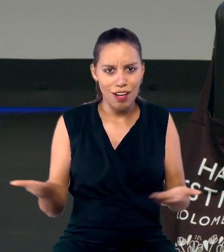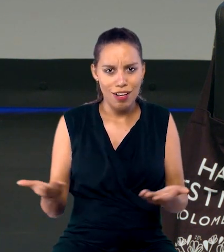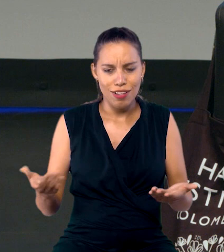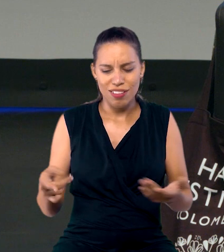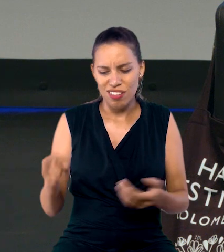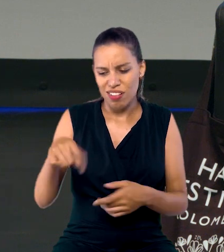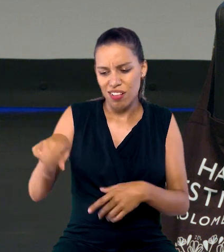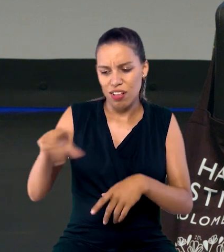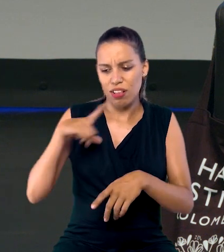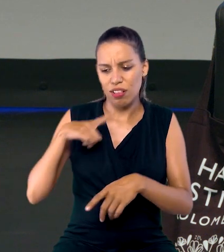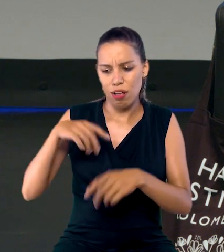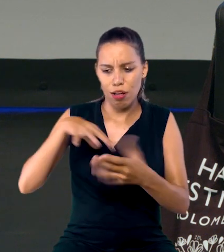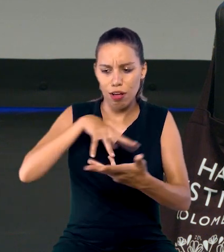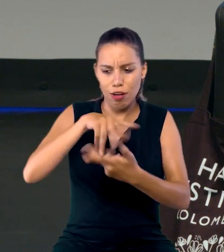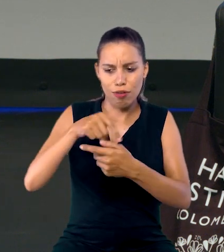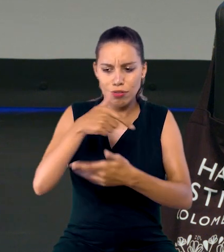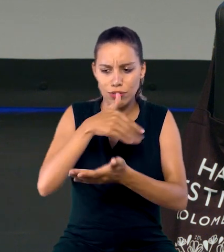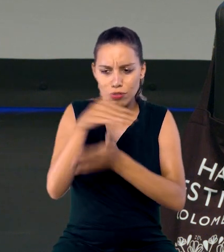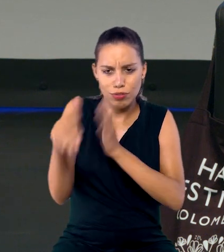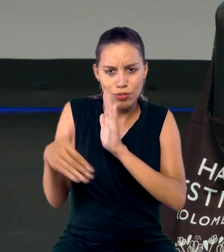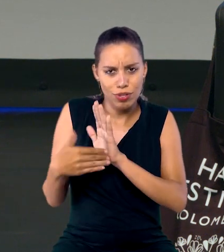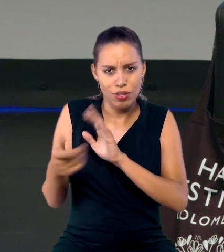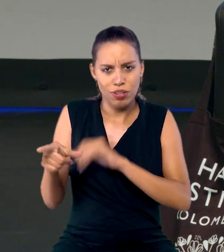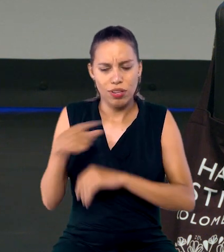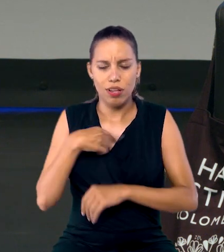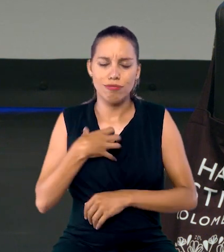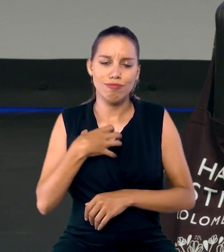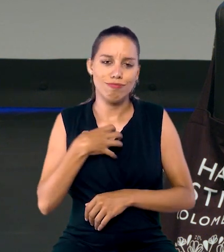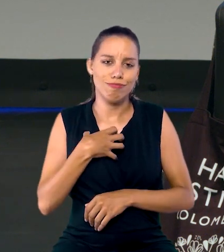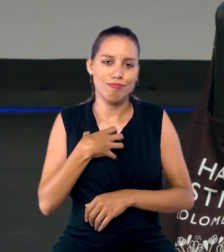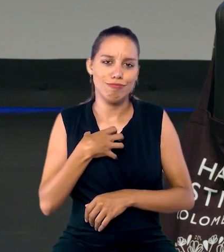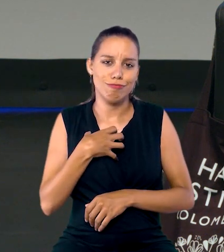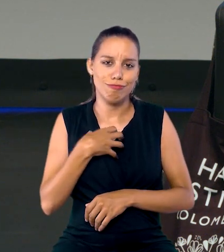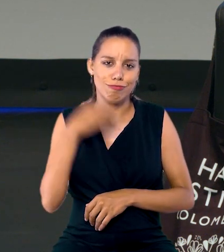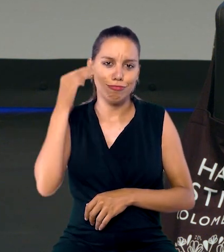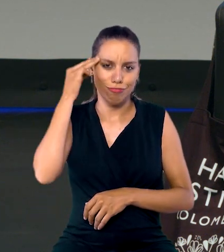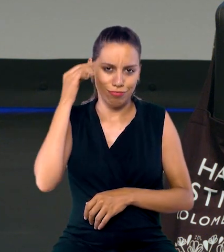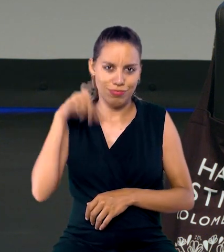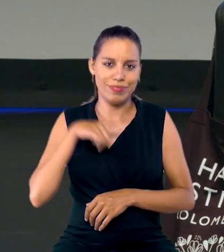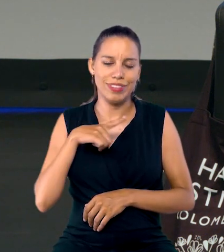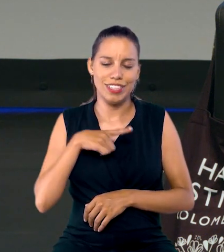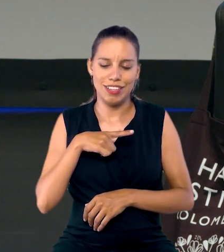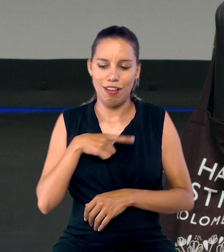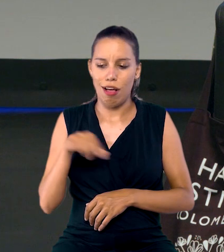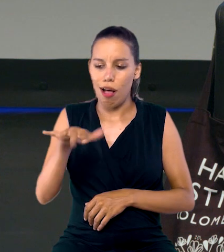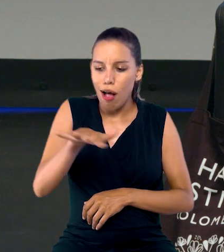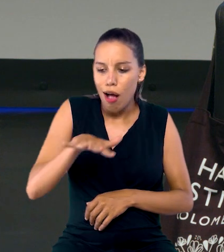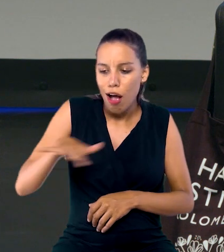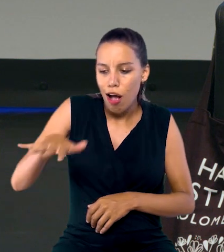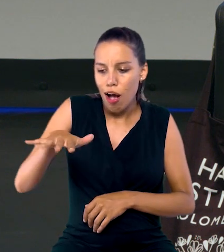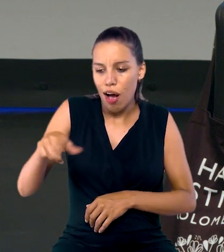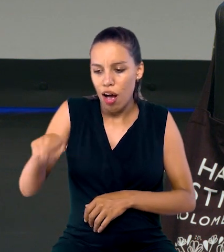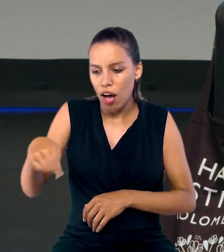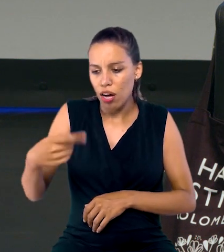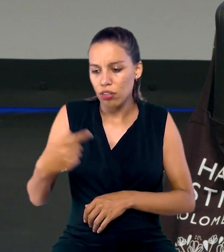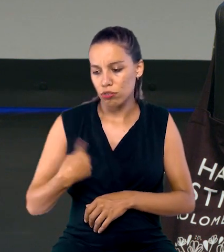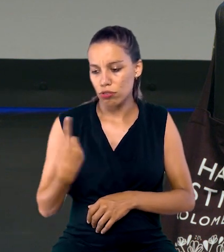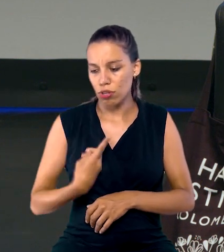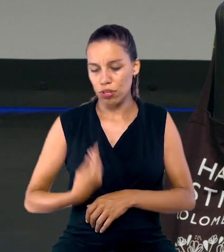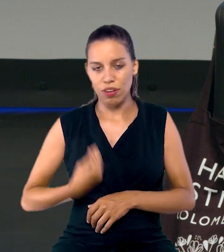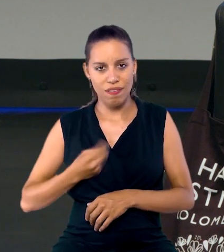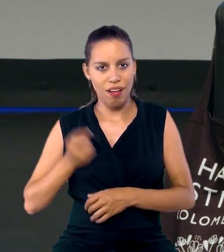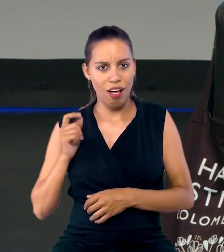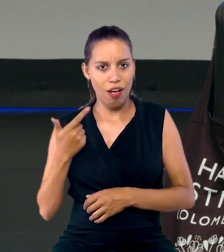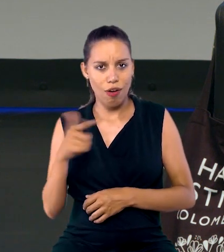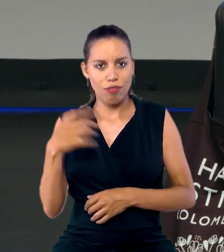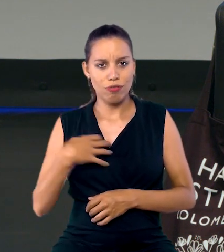nessa roça de aldeia, tem o mundo todo. Tem memória e tem saudade. Essa roça que é a gente é o outro